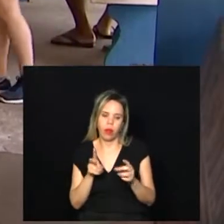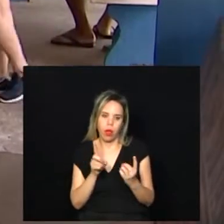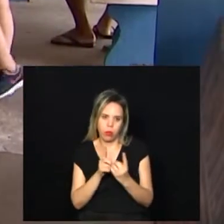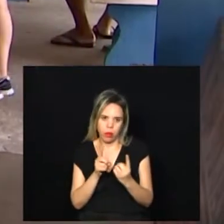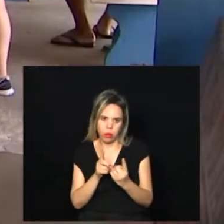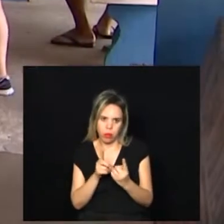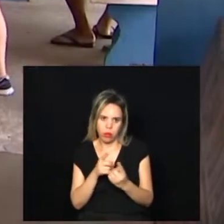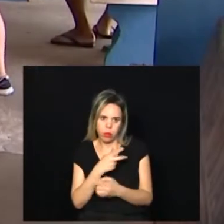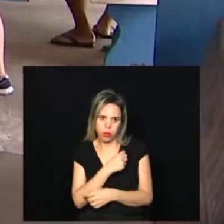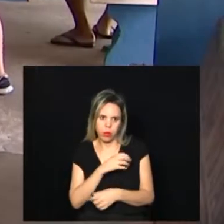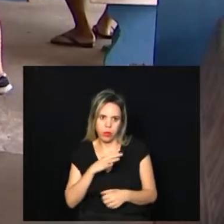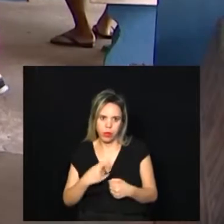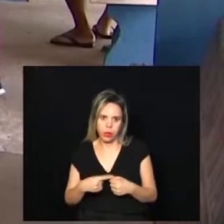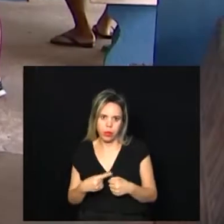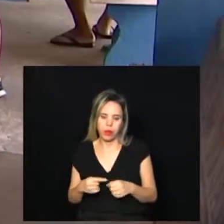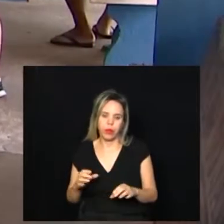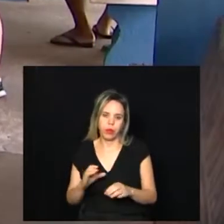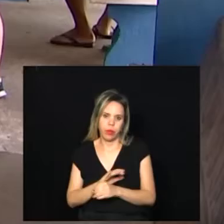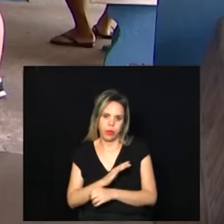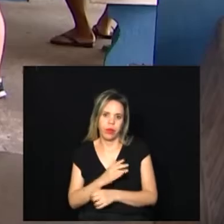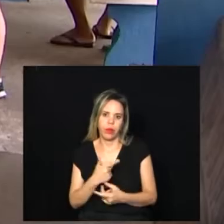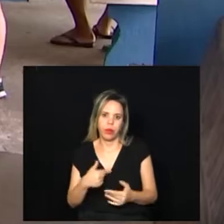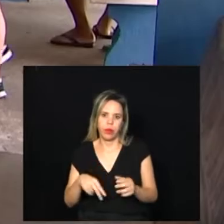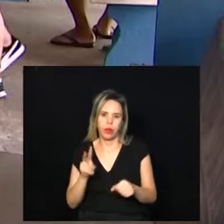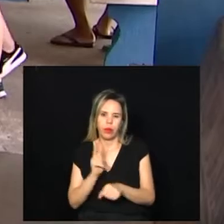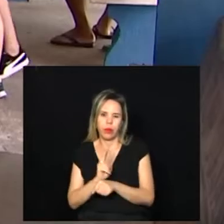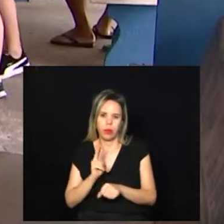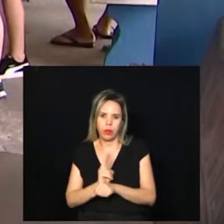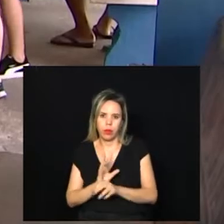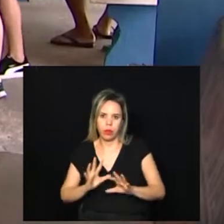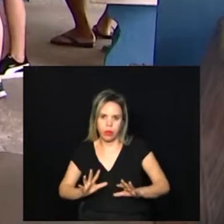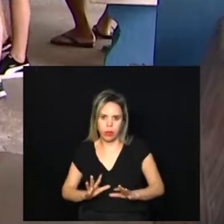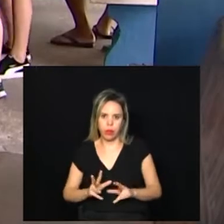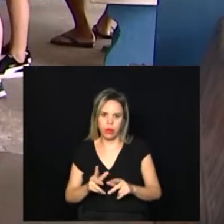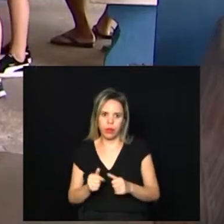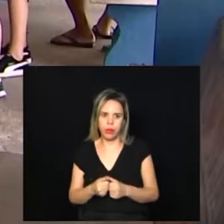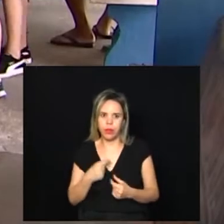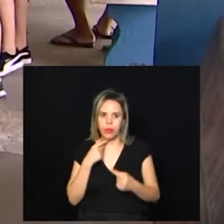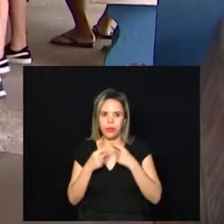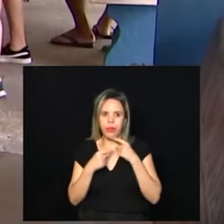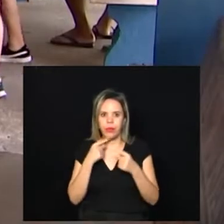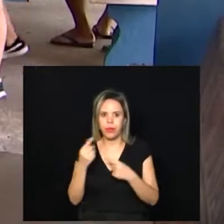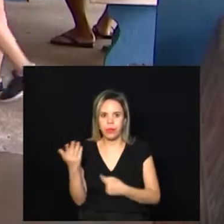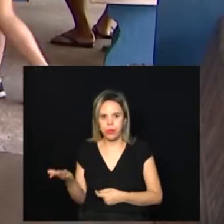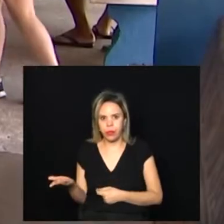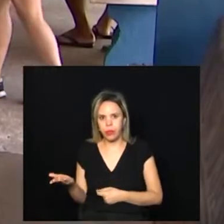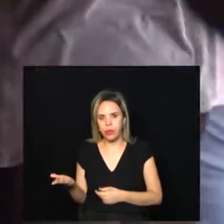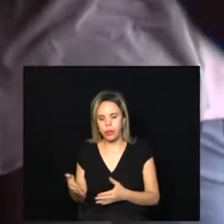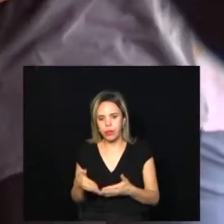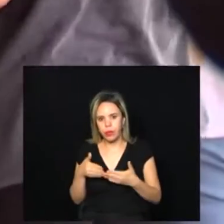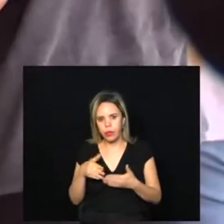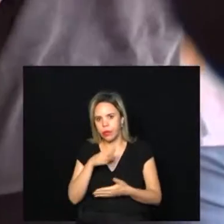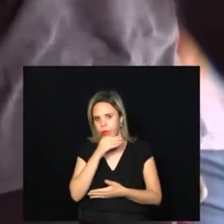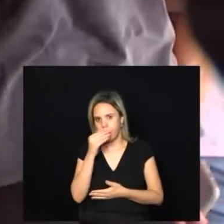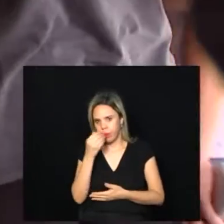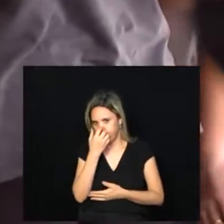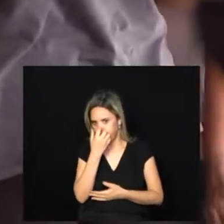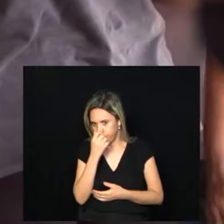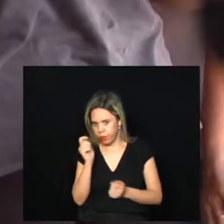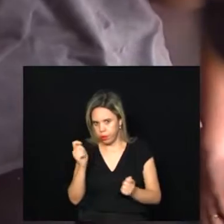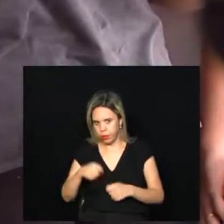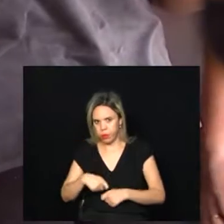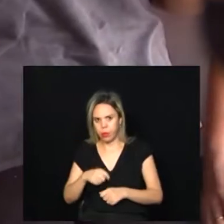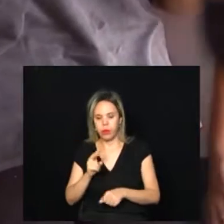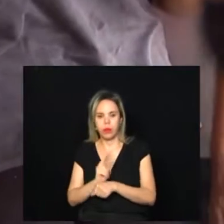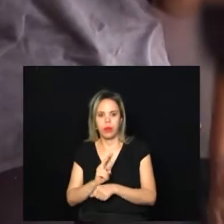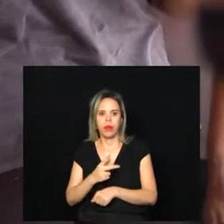do município e fazer a proteção a todos. Bom, tira uma dúvida aqui, por favor. Os adolescentes poderão ser